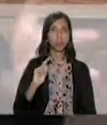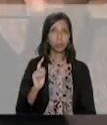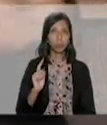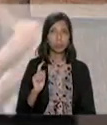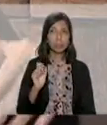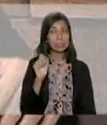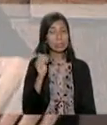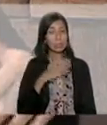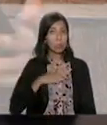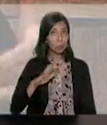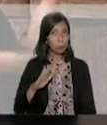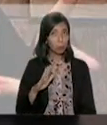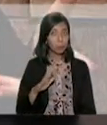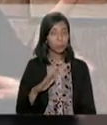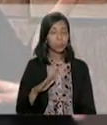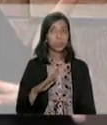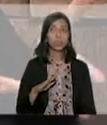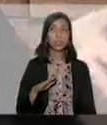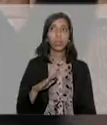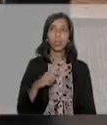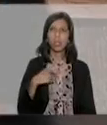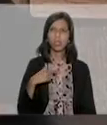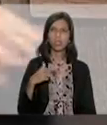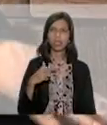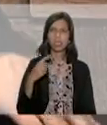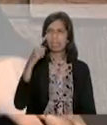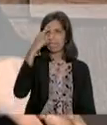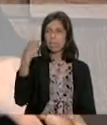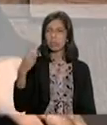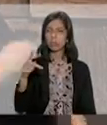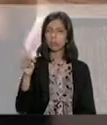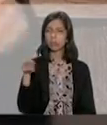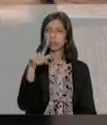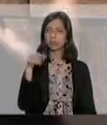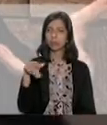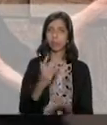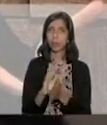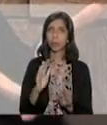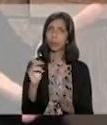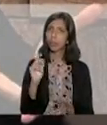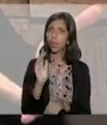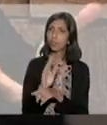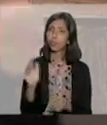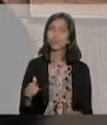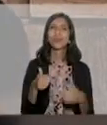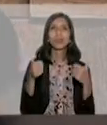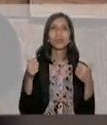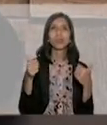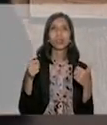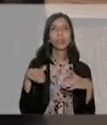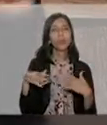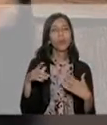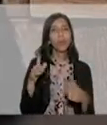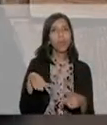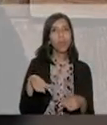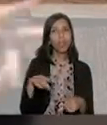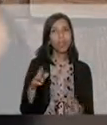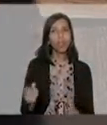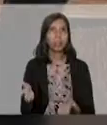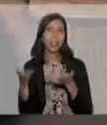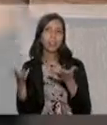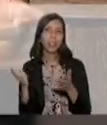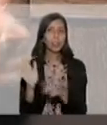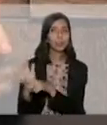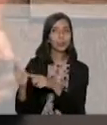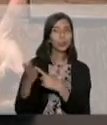olhando... E quando não gostar, uma não gostar, em vez de a gente derrubar a ideia da outra, a gente tenta melhorar. Então a gente faz, um jogo assim, uma